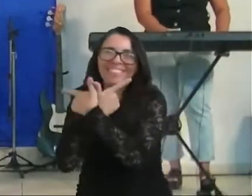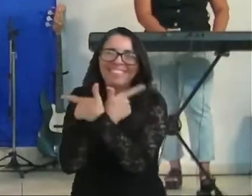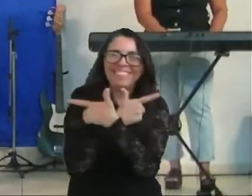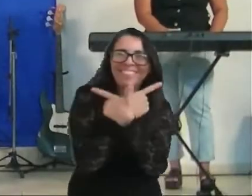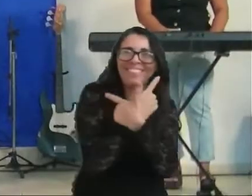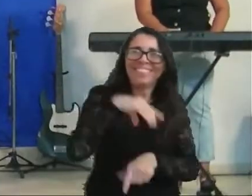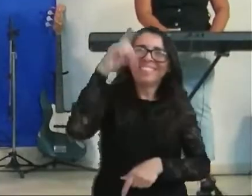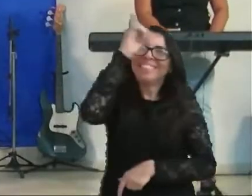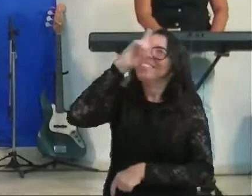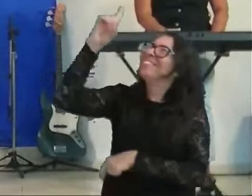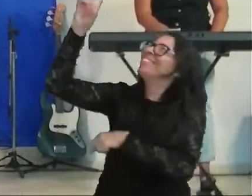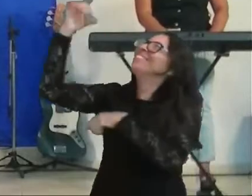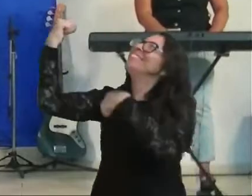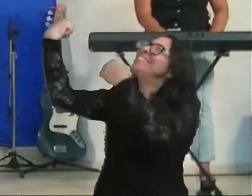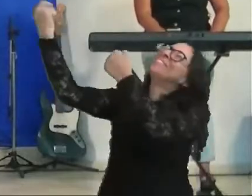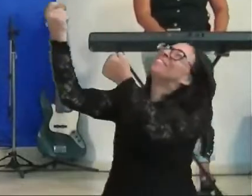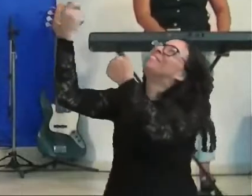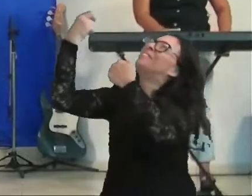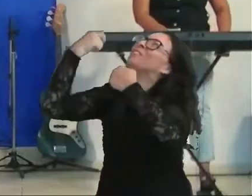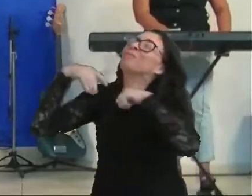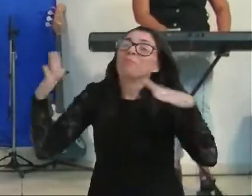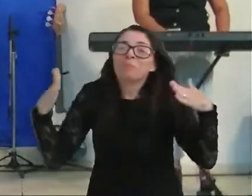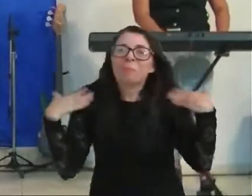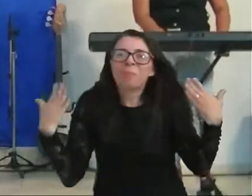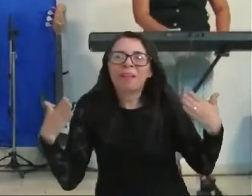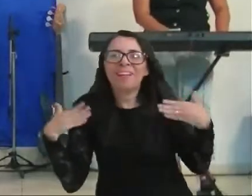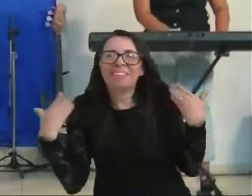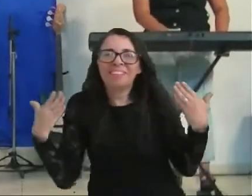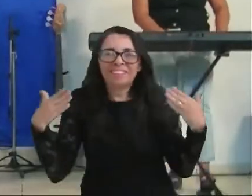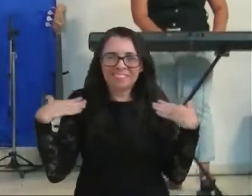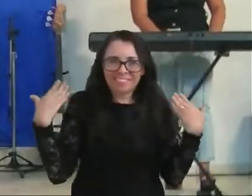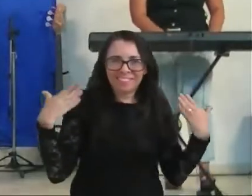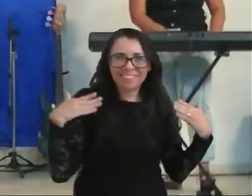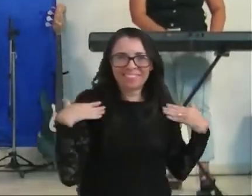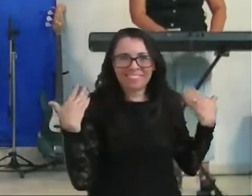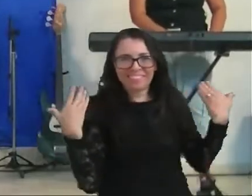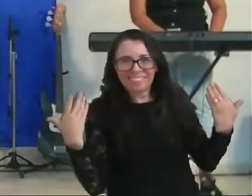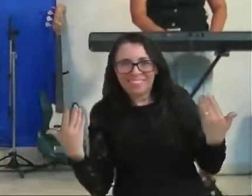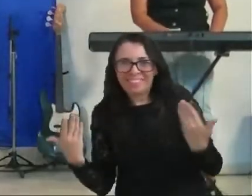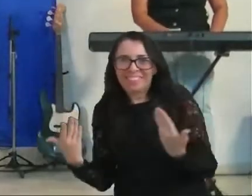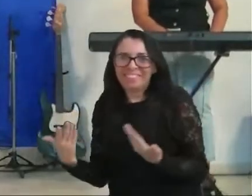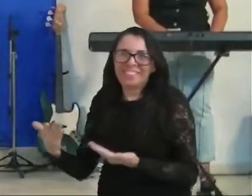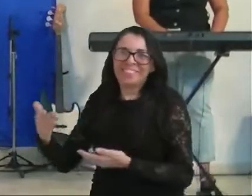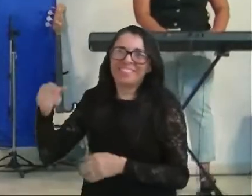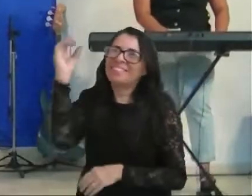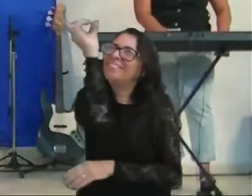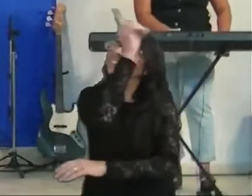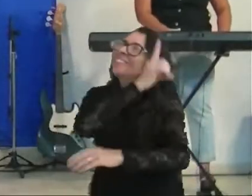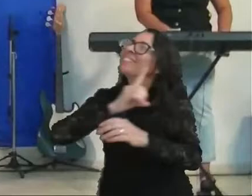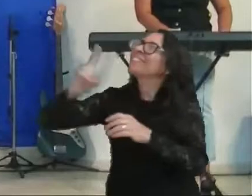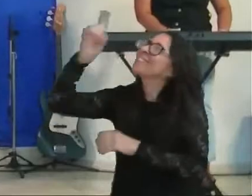A cada dia vou viver, rompendo em fé.